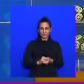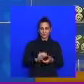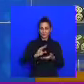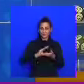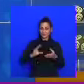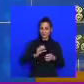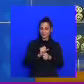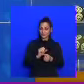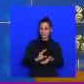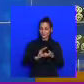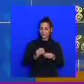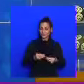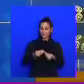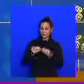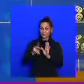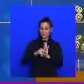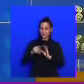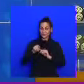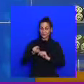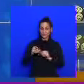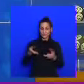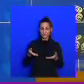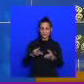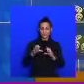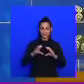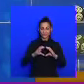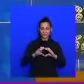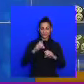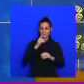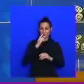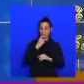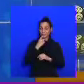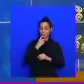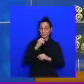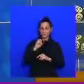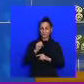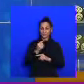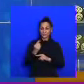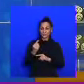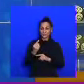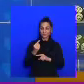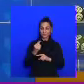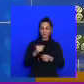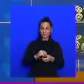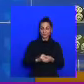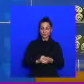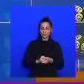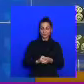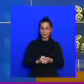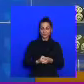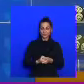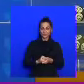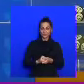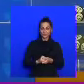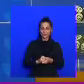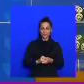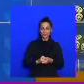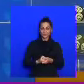O prêmio está acumulado, pode sair para você hoje. Bola vermelha, número 01. Vermelha 01.